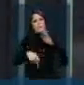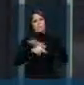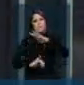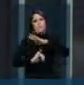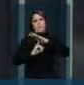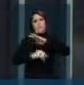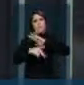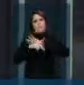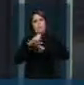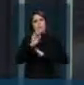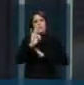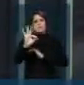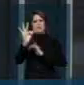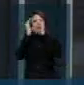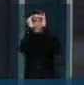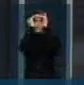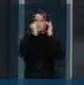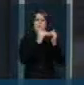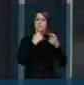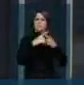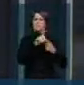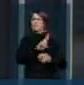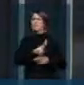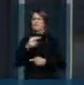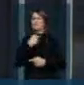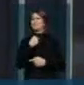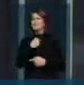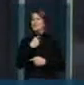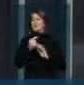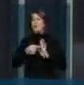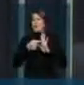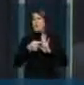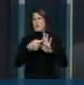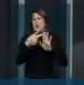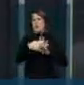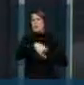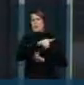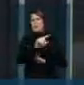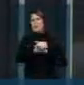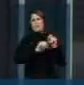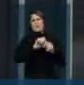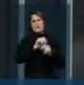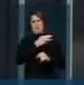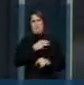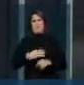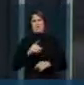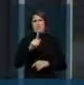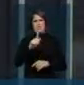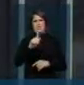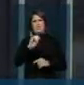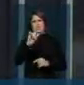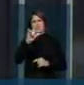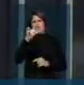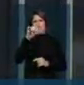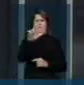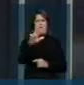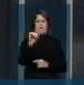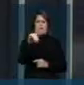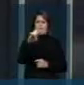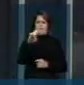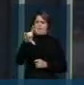instituição Supremo Tribunal Federal, que não deveria ser exposta, sim, pelo ministro Gilmar Mendes.